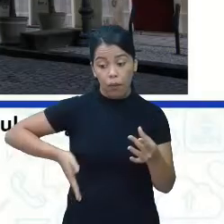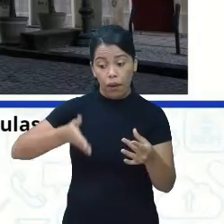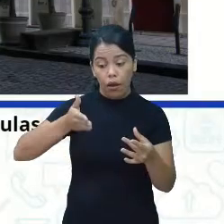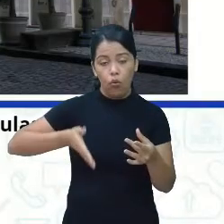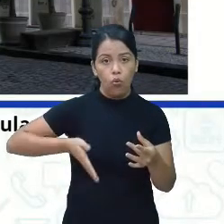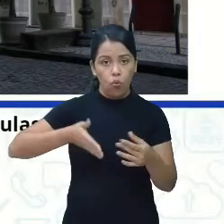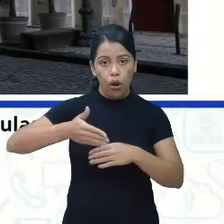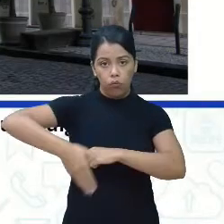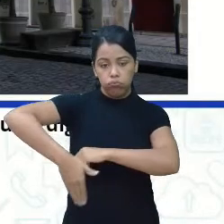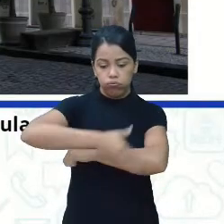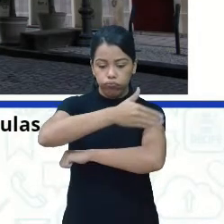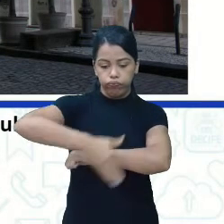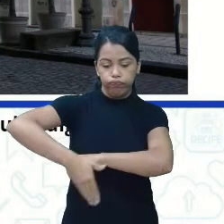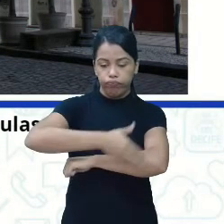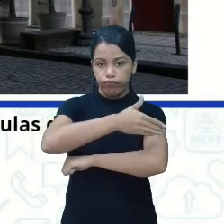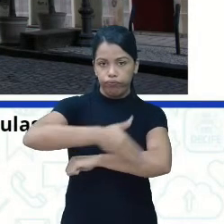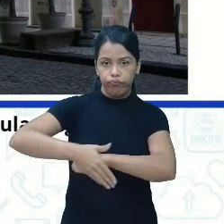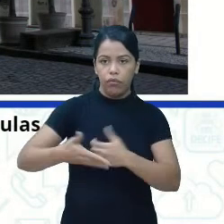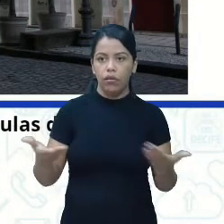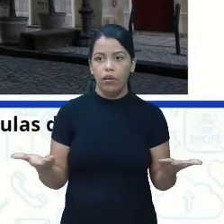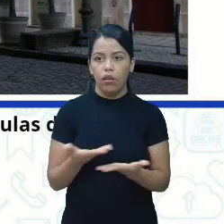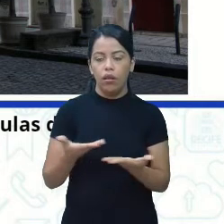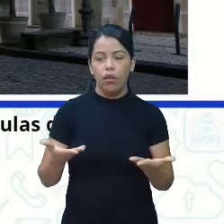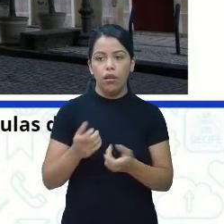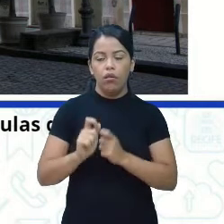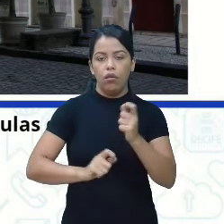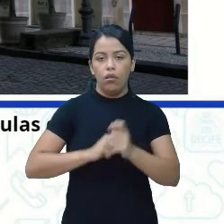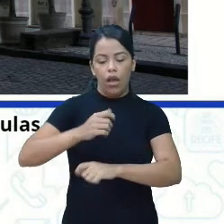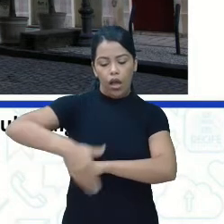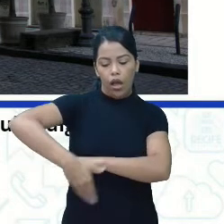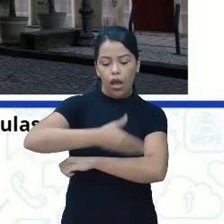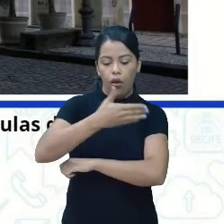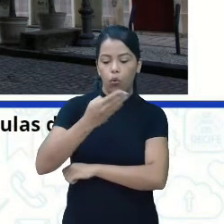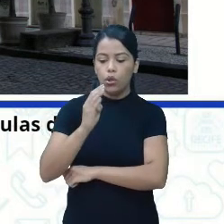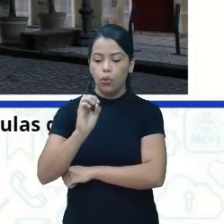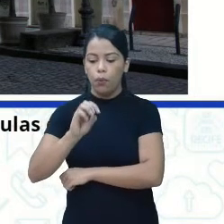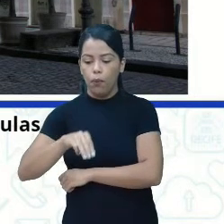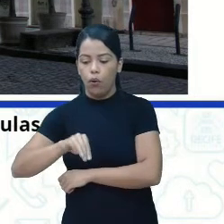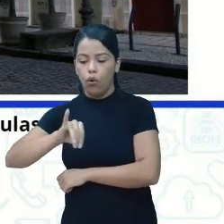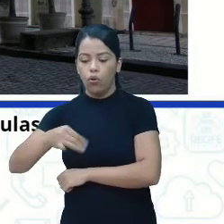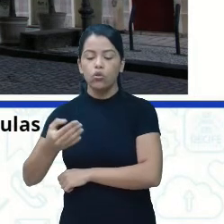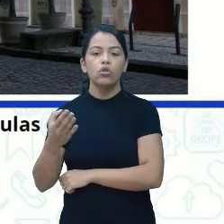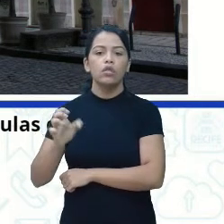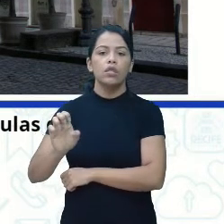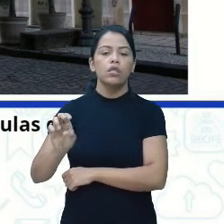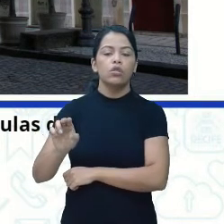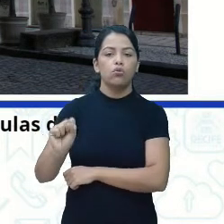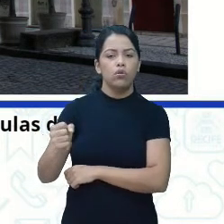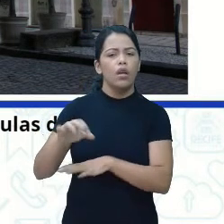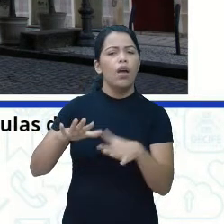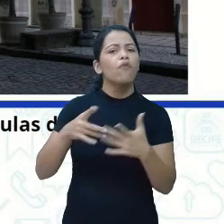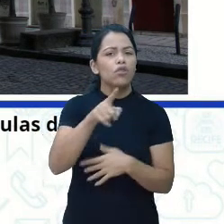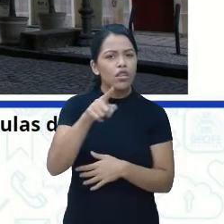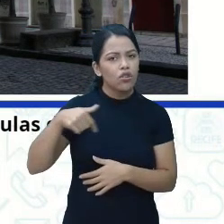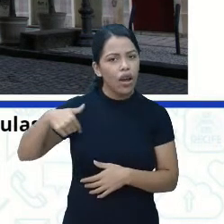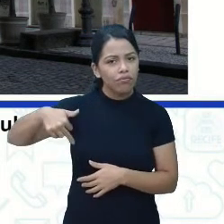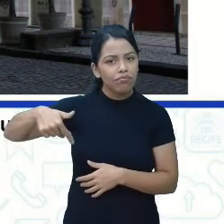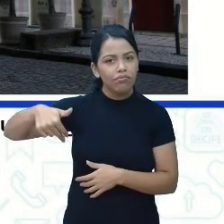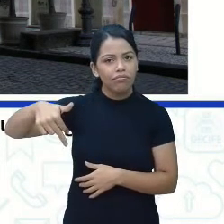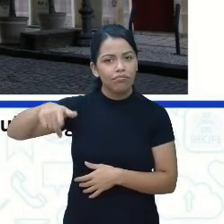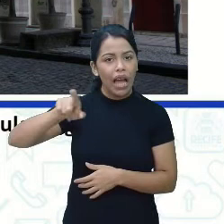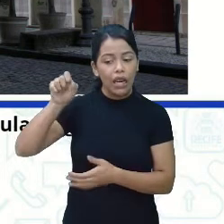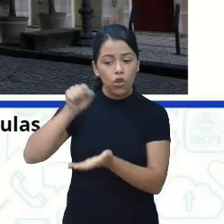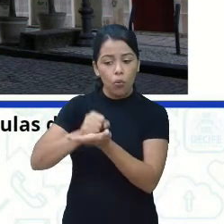tá? Essa rua é a Rua do Bom Jesus, Quem já deu uma caminhada pela Rua do Bom Jesus fica ali no Marco